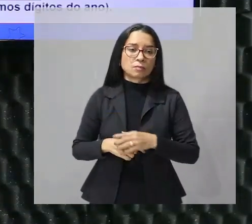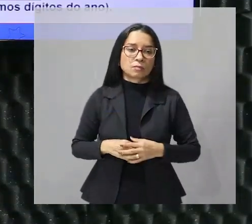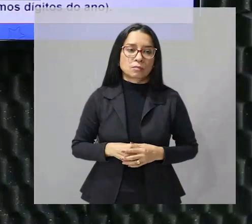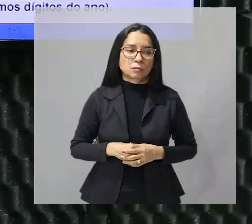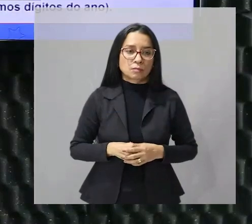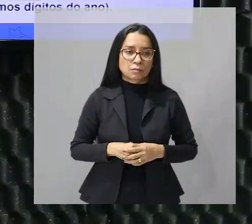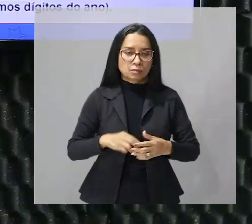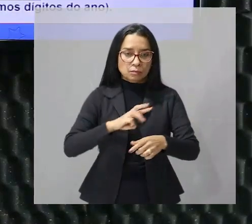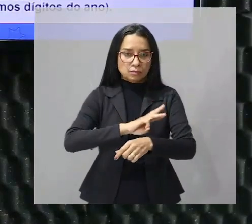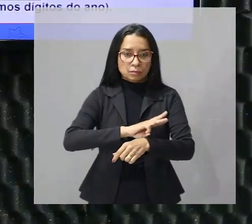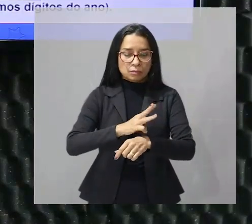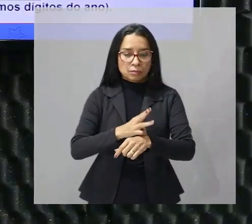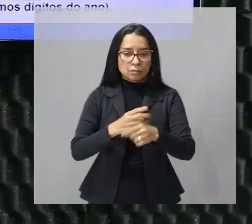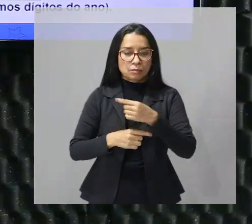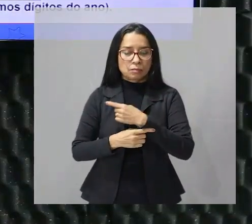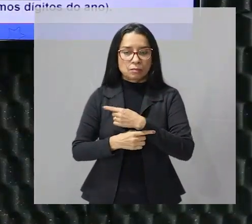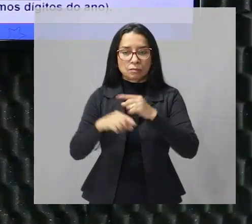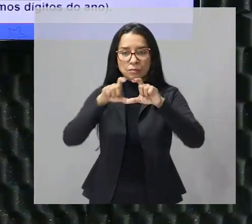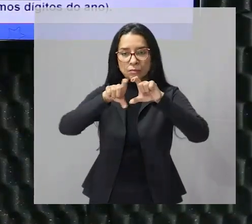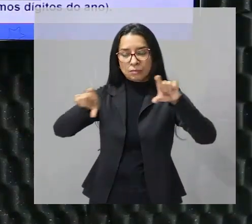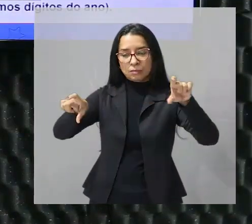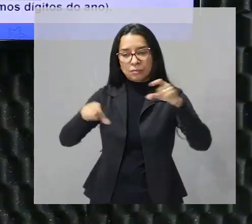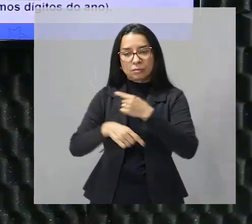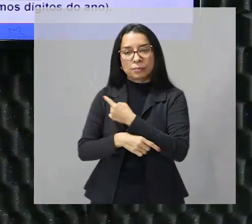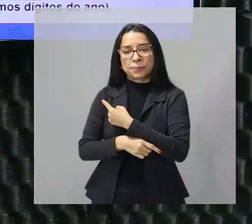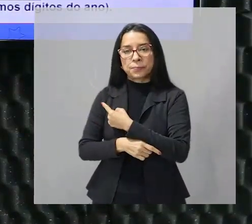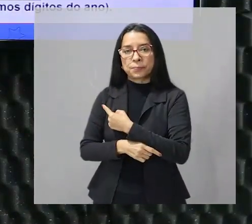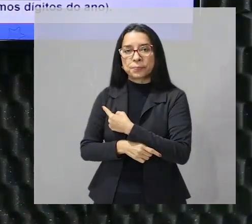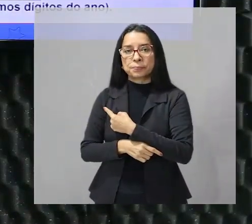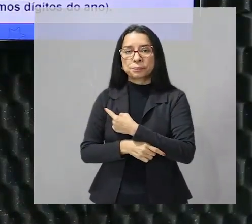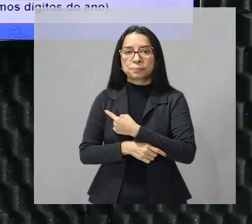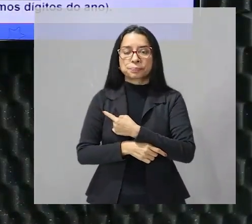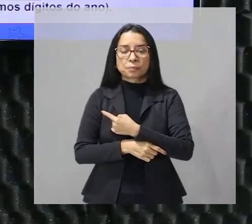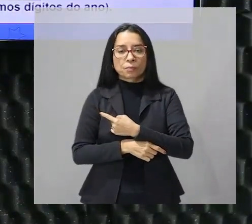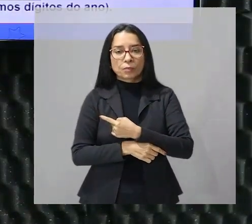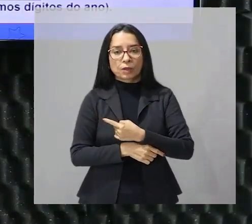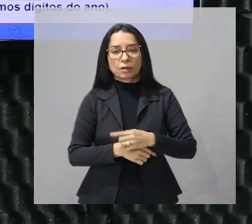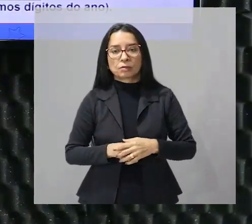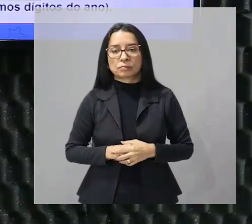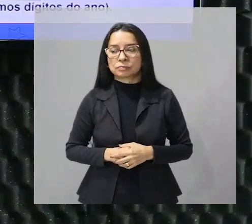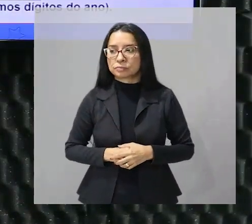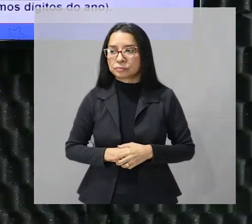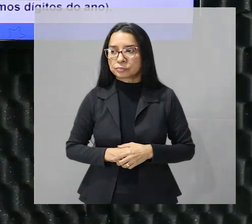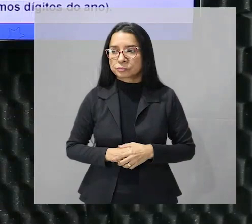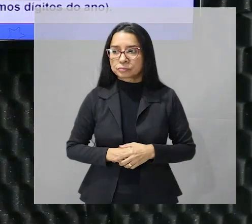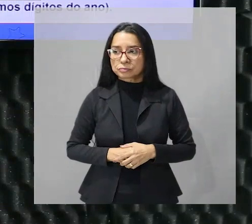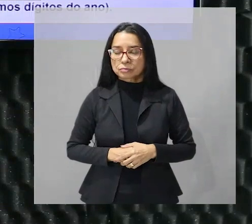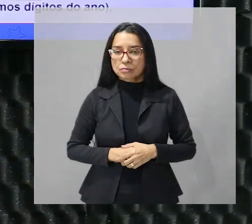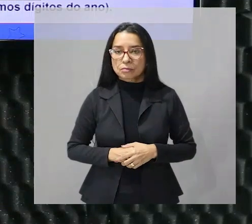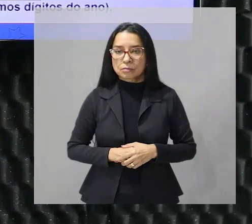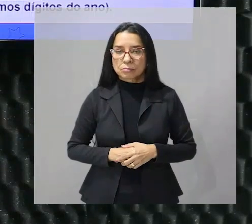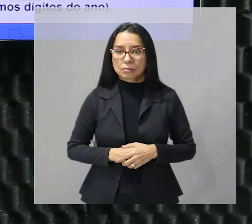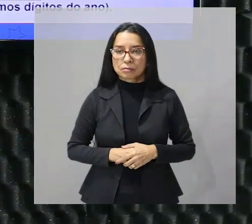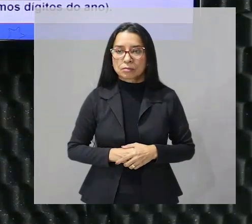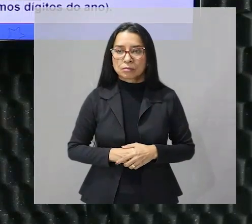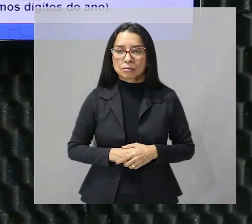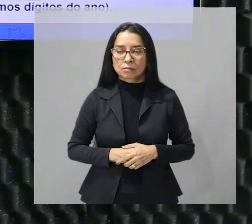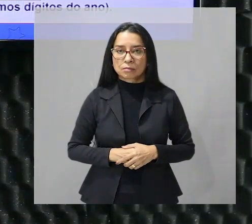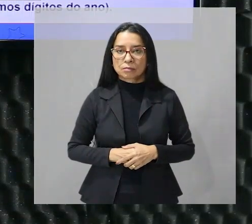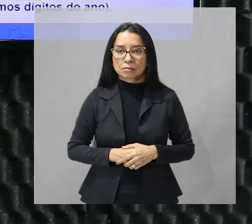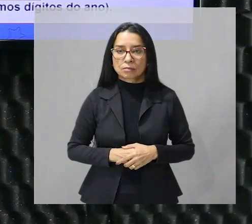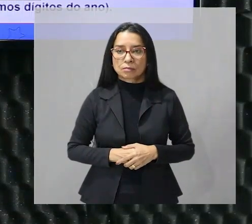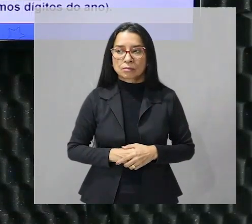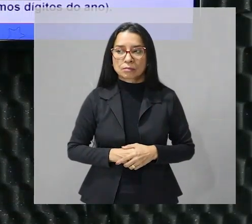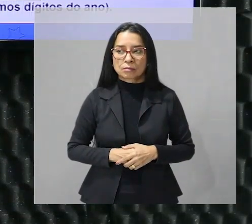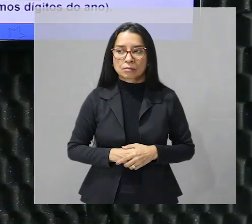tá? Questão da UEMA, enunciado, diz o seguinte. Uma cidade gera, em média, 20 mil toneladas de